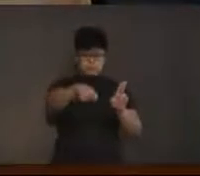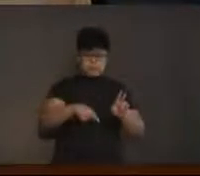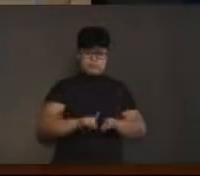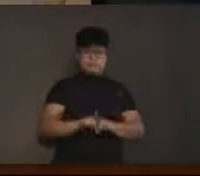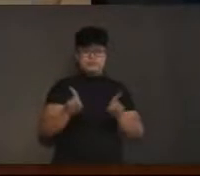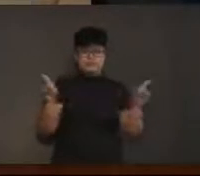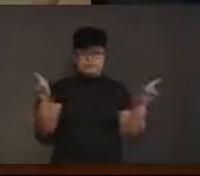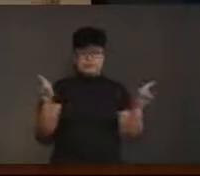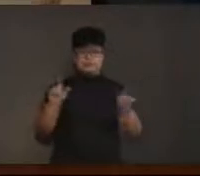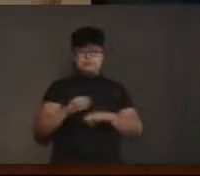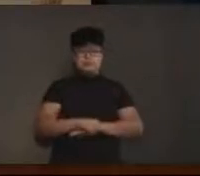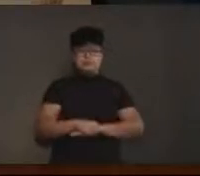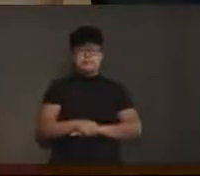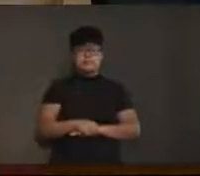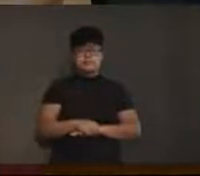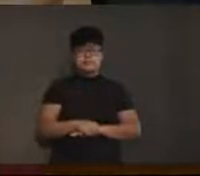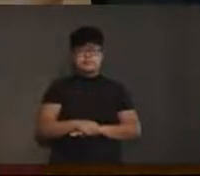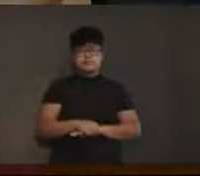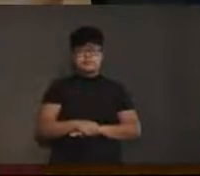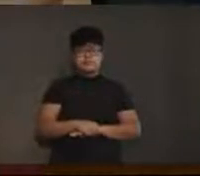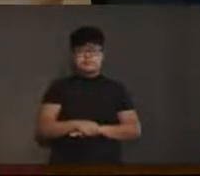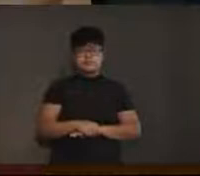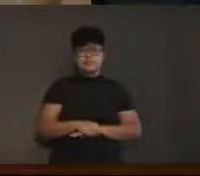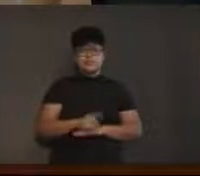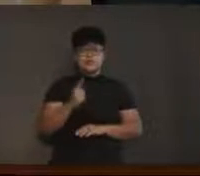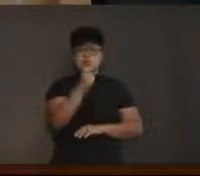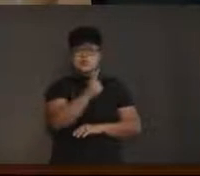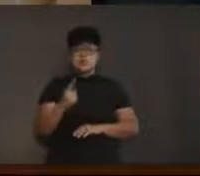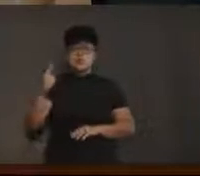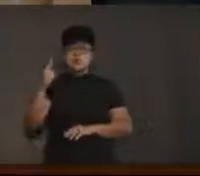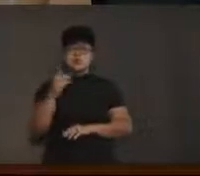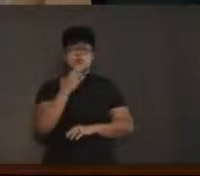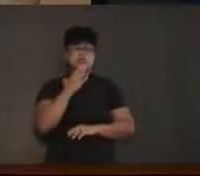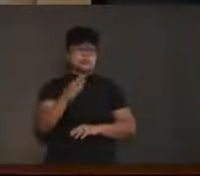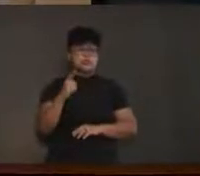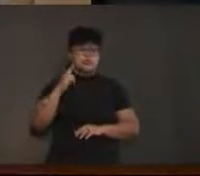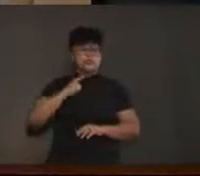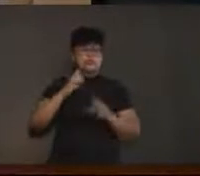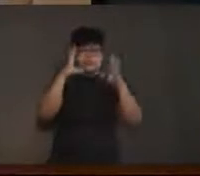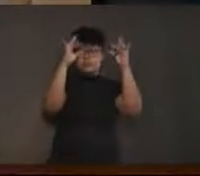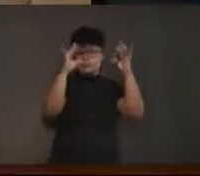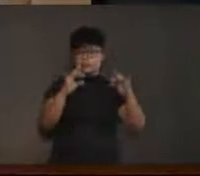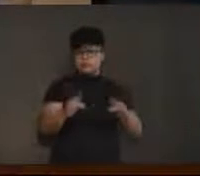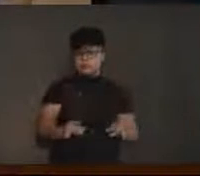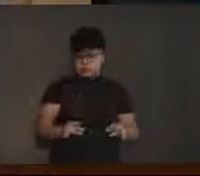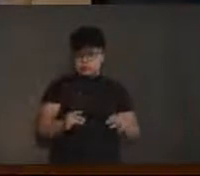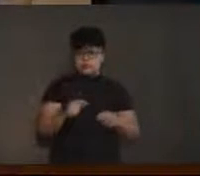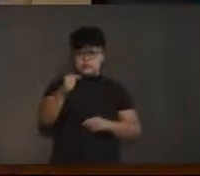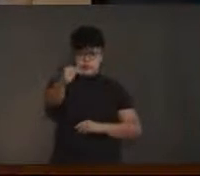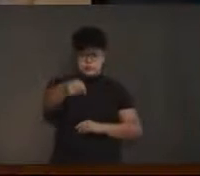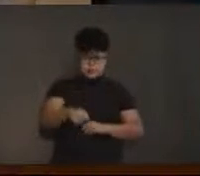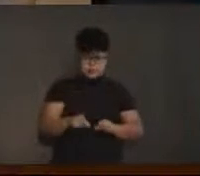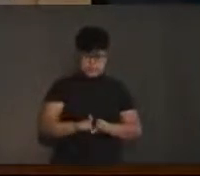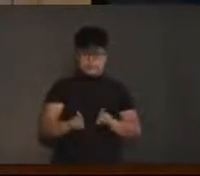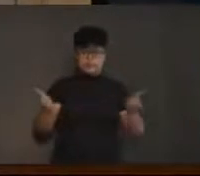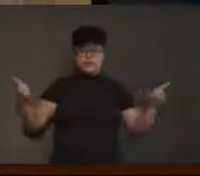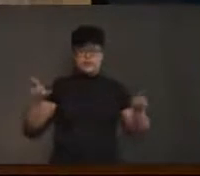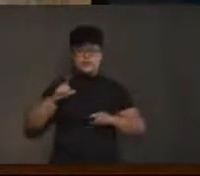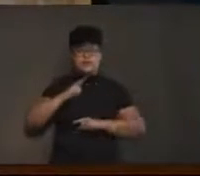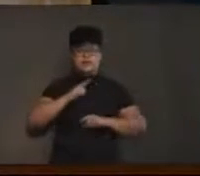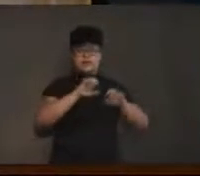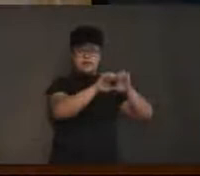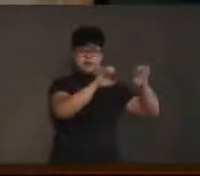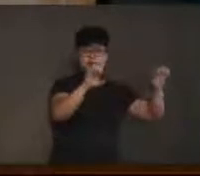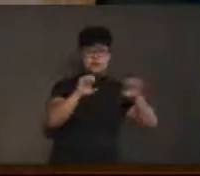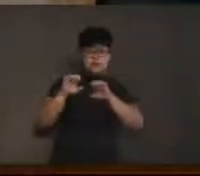calcita o modelo de uma única equação de cheiroso em que descreve o raio de luz ou substituído por um sistema de equações de